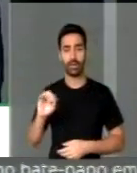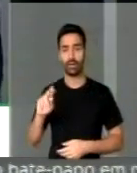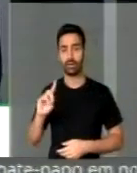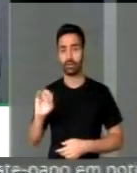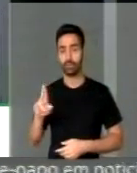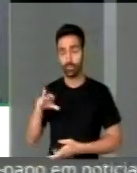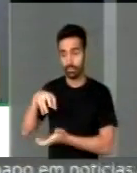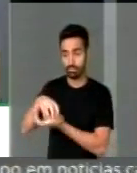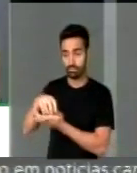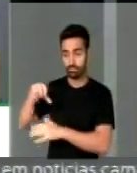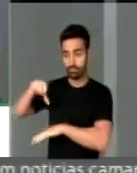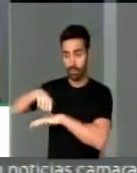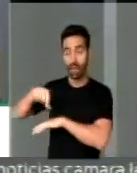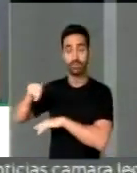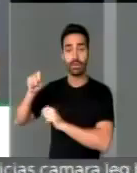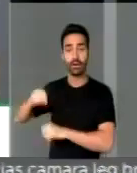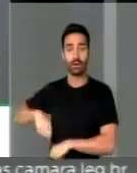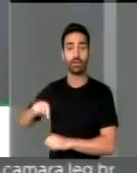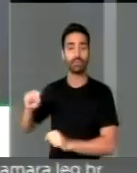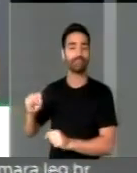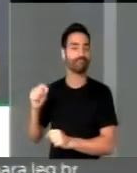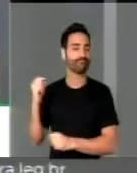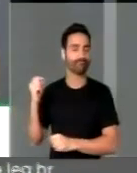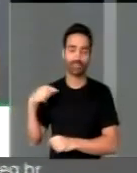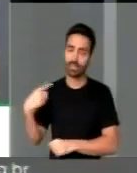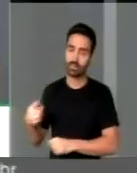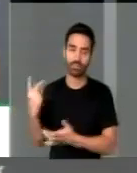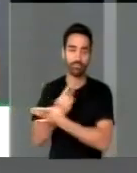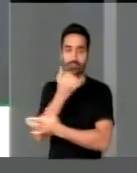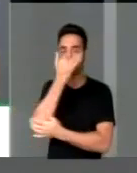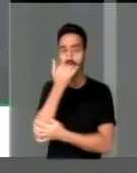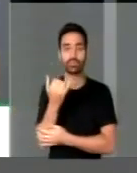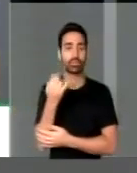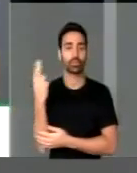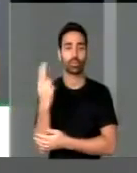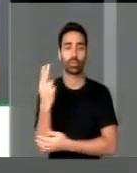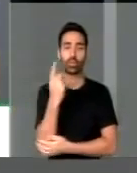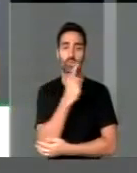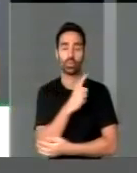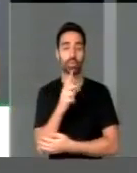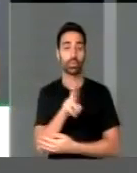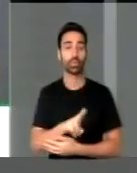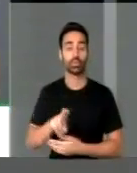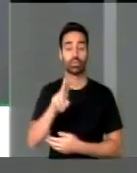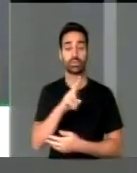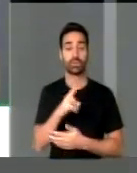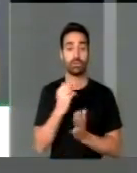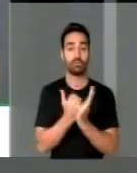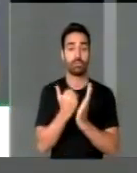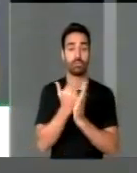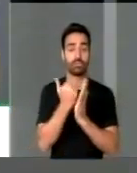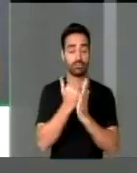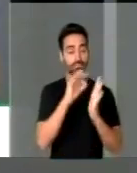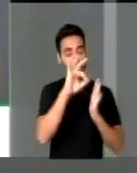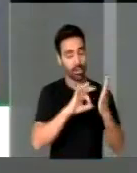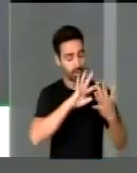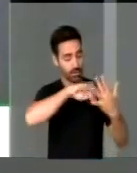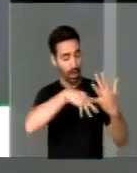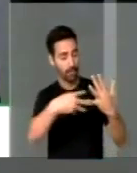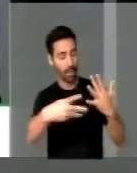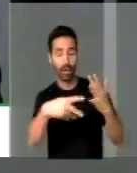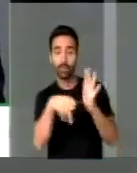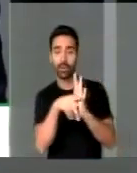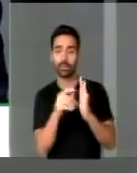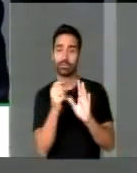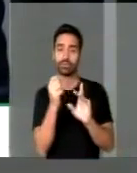consequência, inviabilizar a possibilidade de utilização da escala de compras para a consolidação de uma indústria